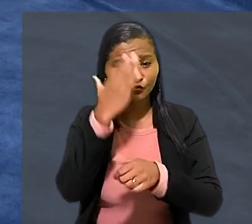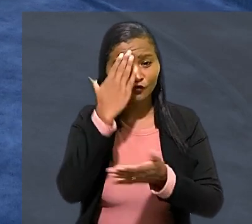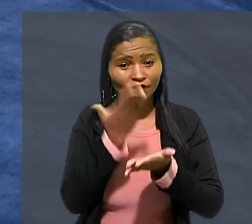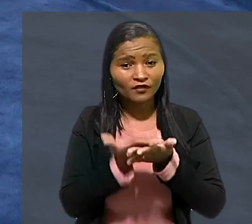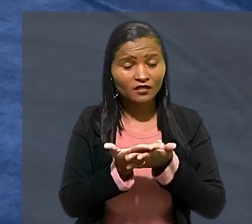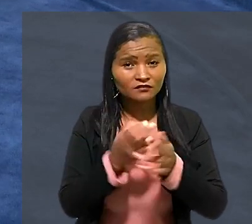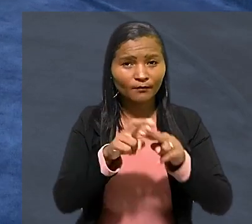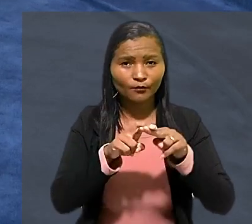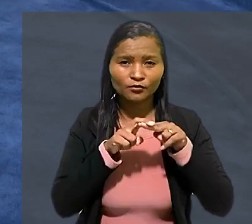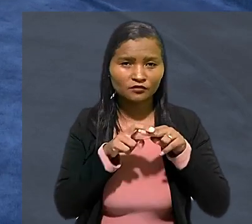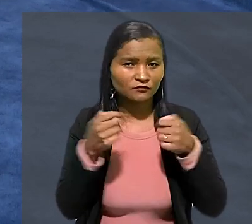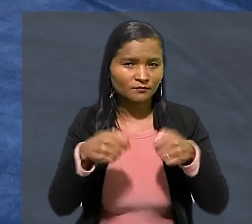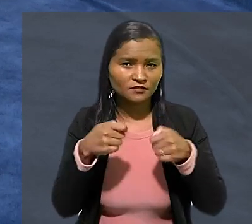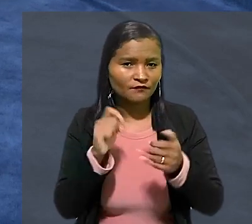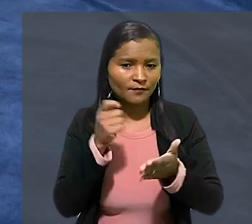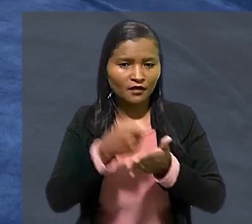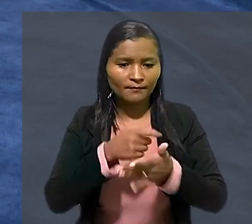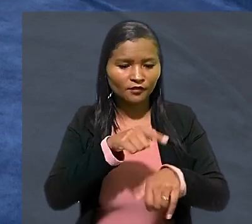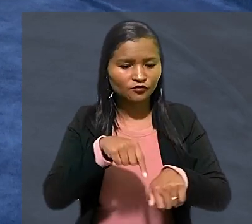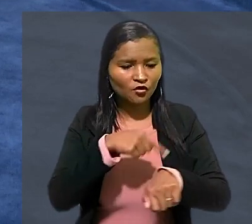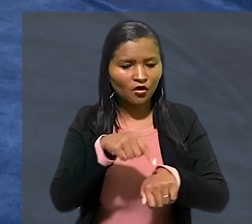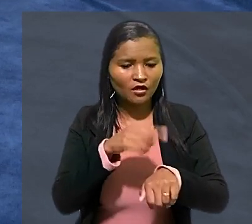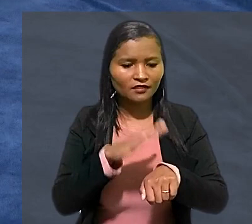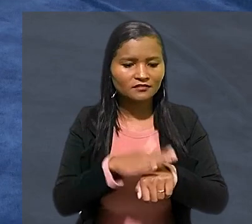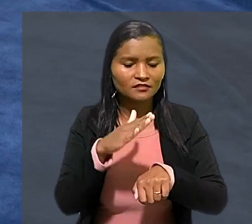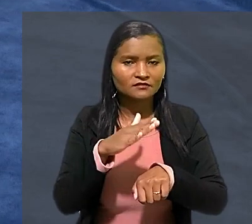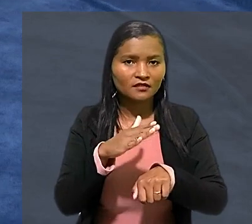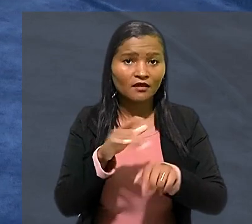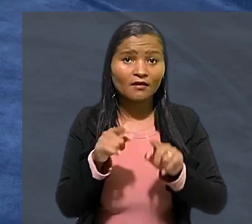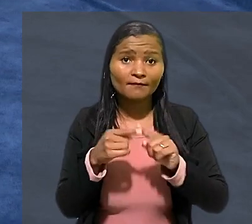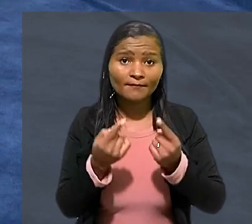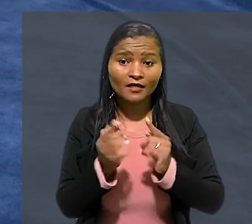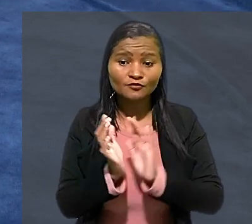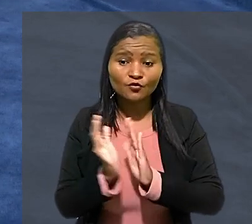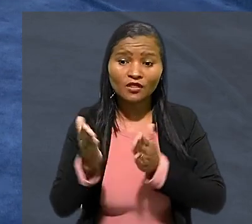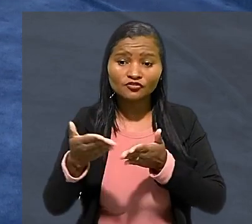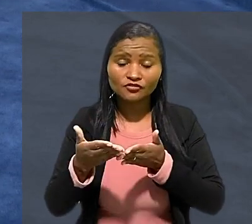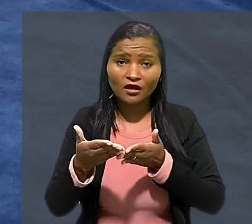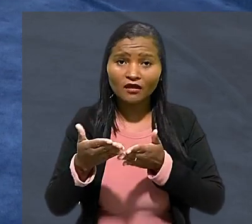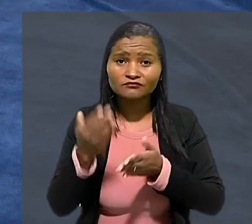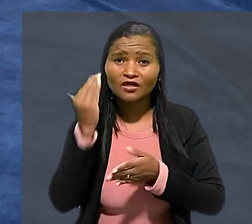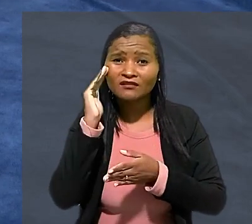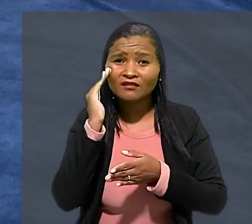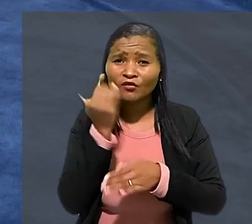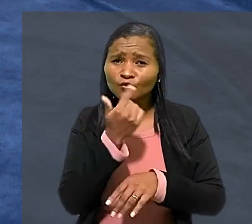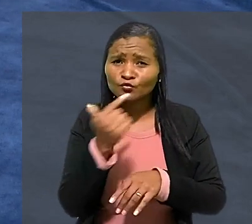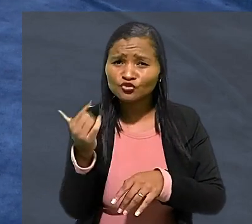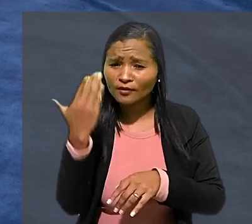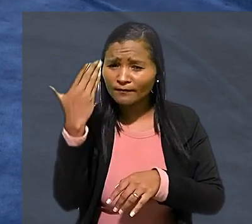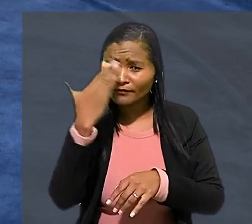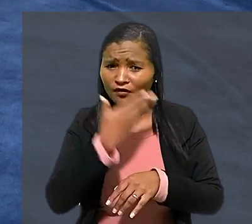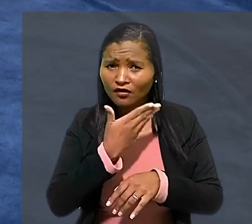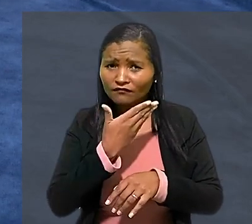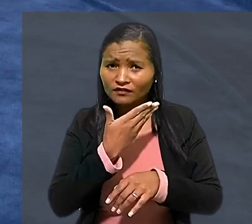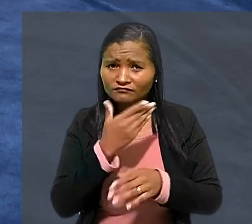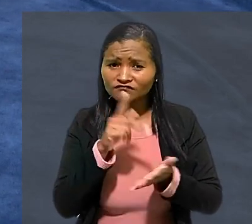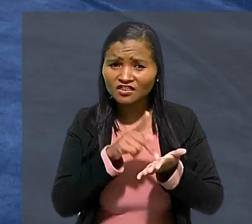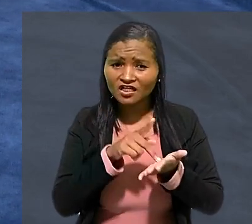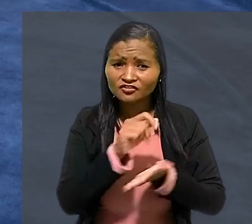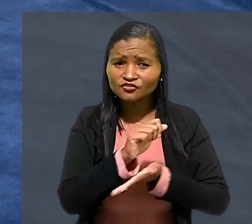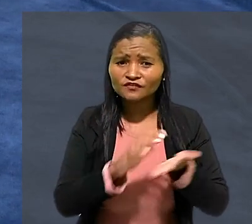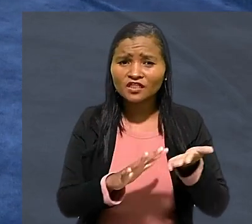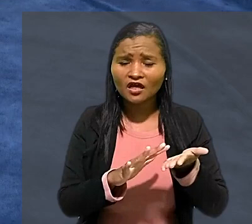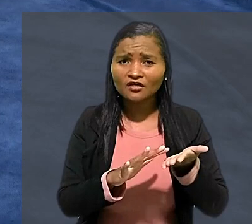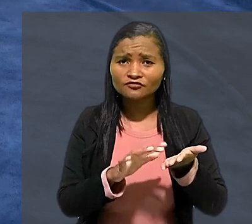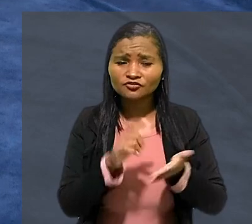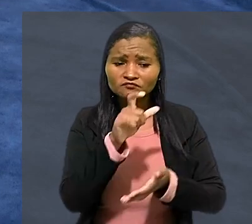confiança e por isso não seria devido o pagamento de horas extras. Mas, segundo o colegiado, não havia provas das reais funções